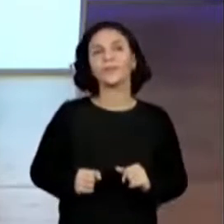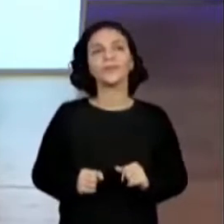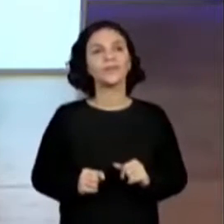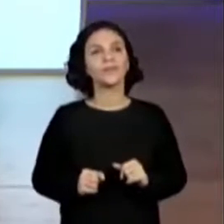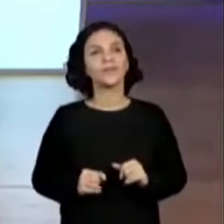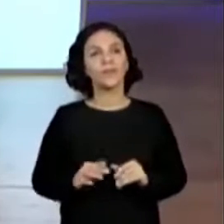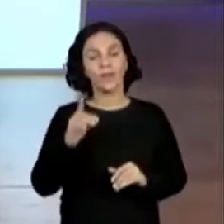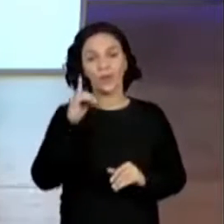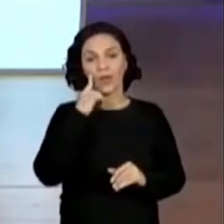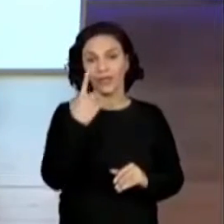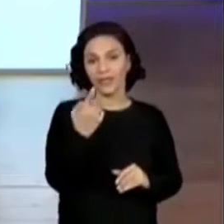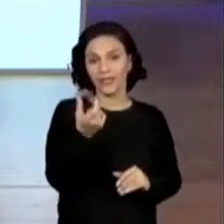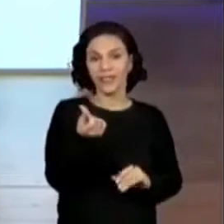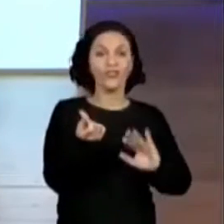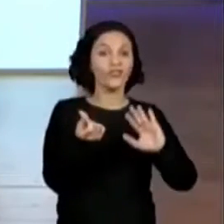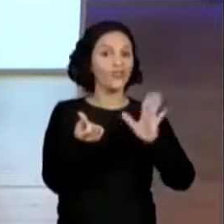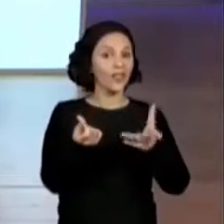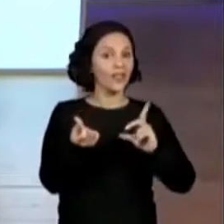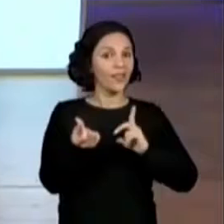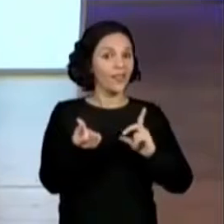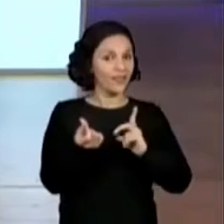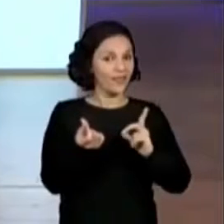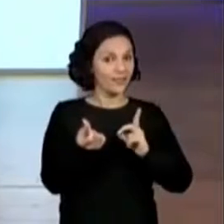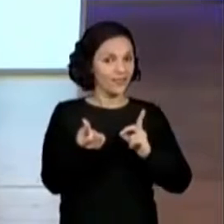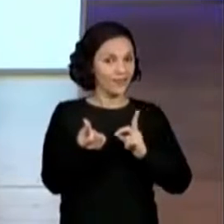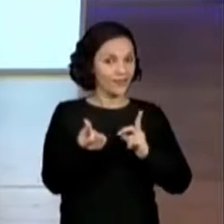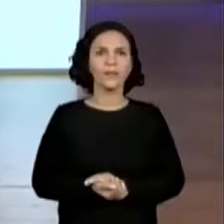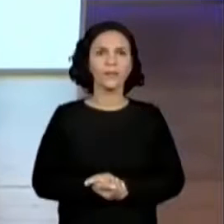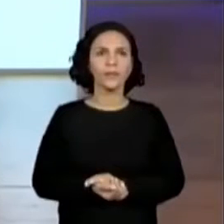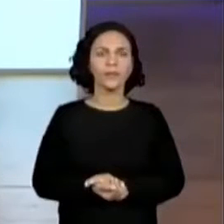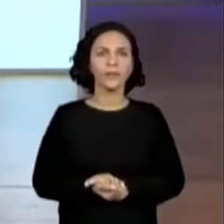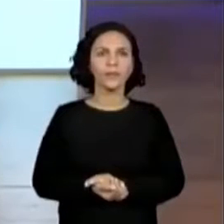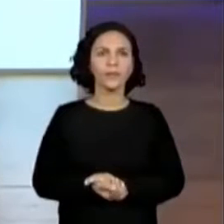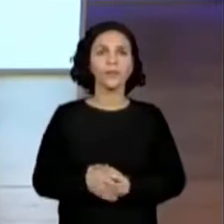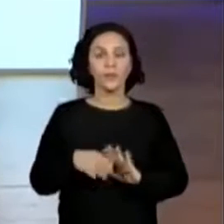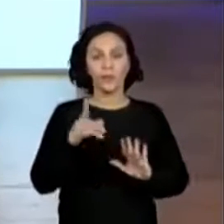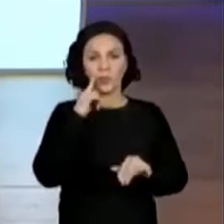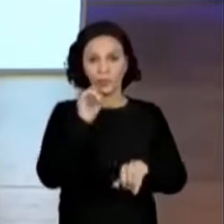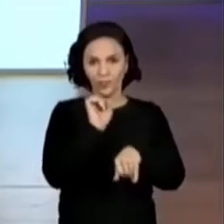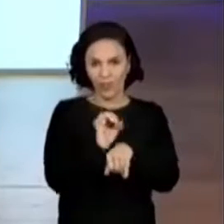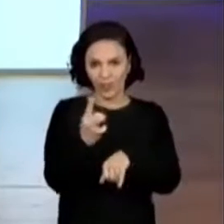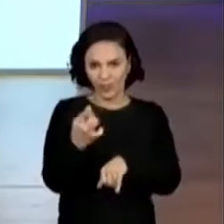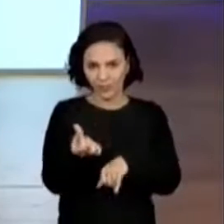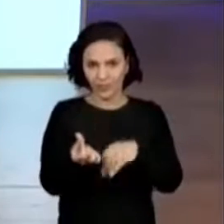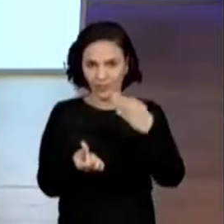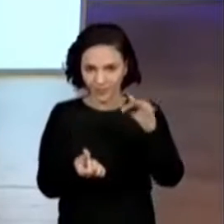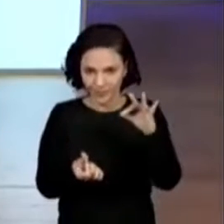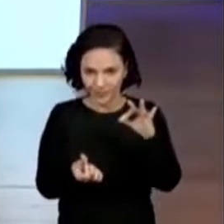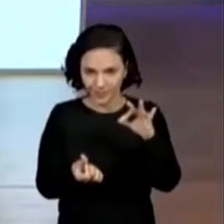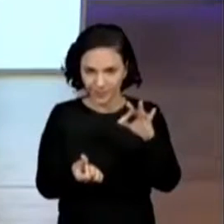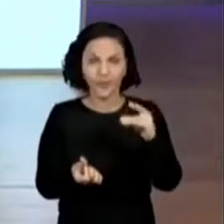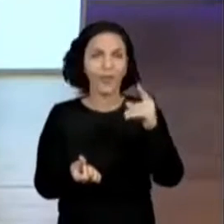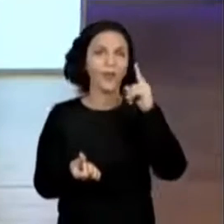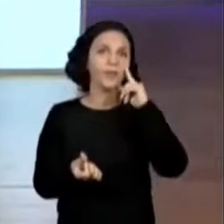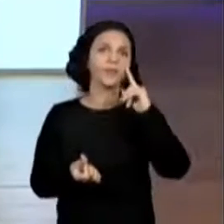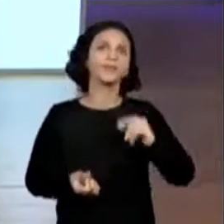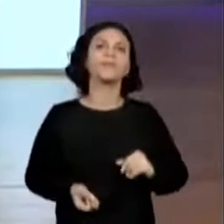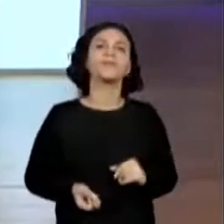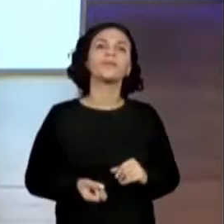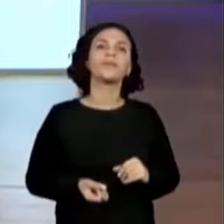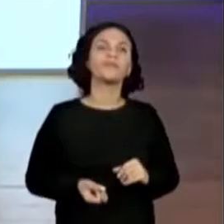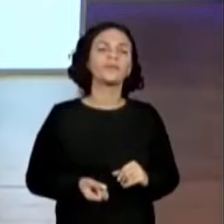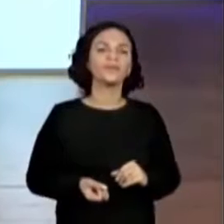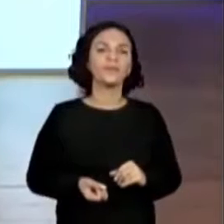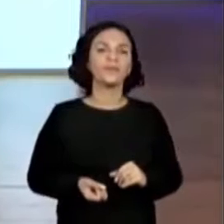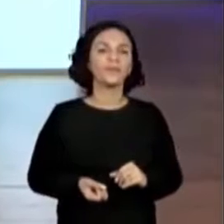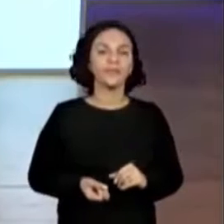tinha aqui o 16, vamos fazer aqui um... Então a gente parou aqui no 16, certo? Isso. Paramos